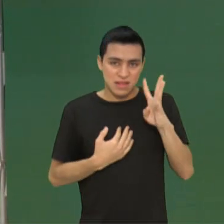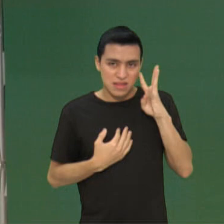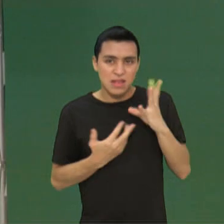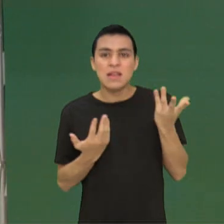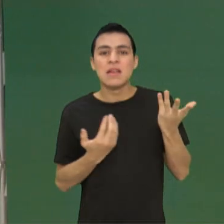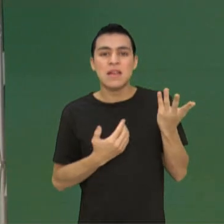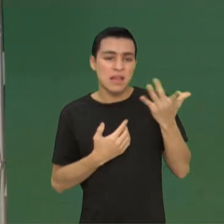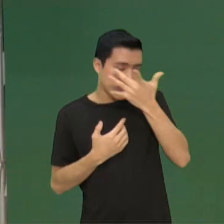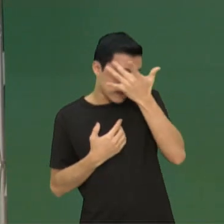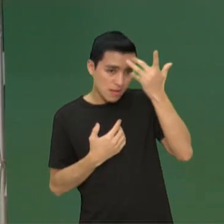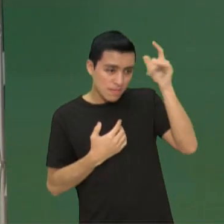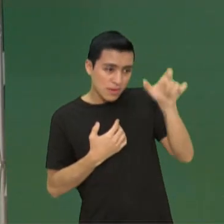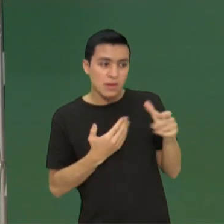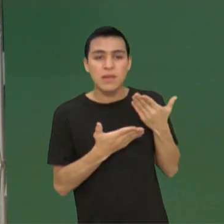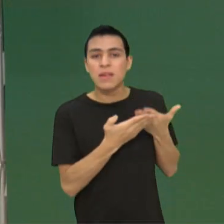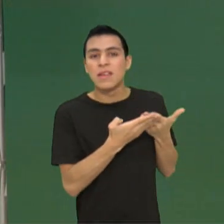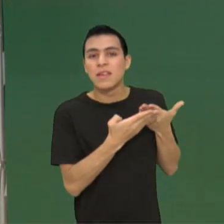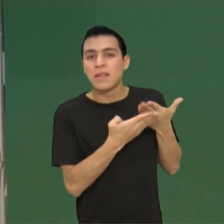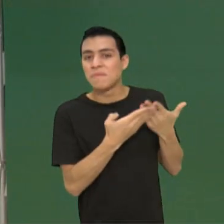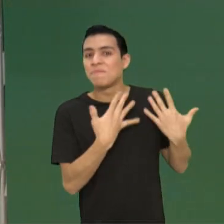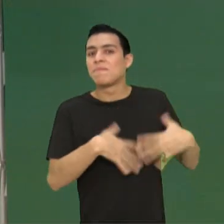É alguém que estava estudando.